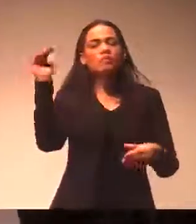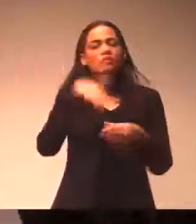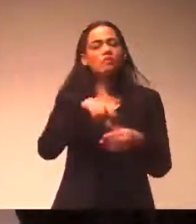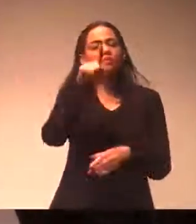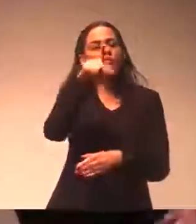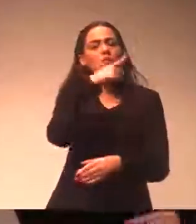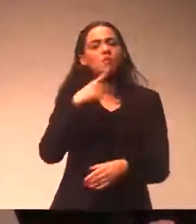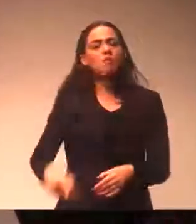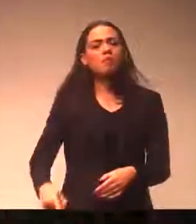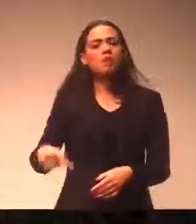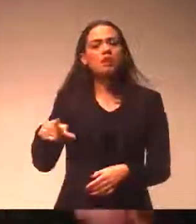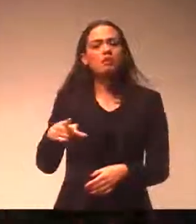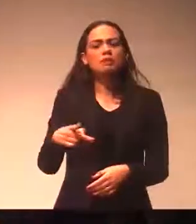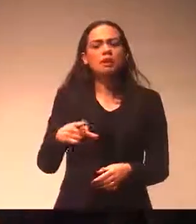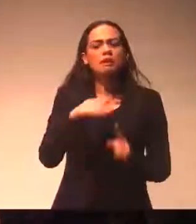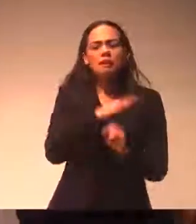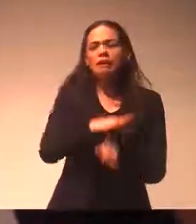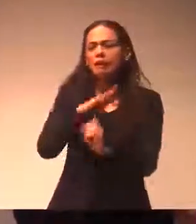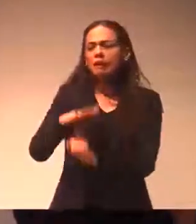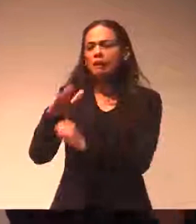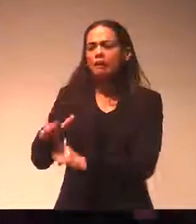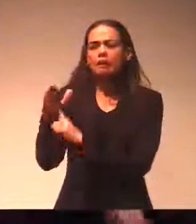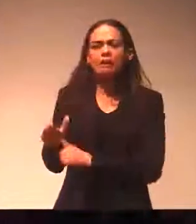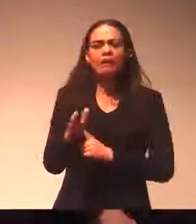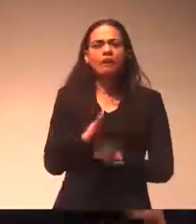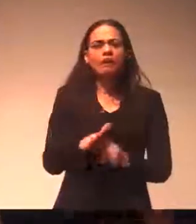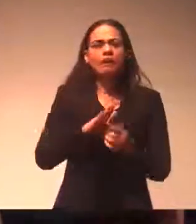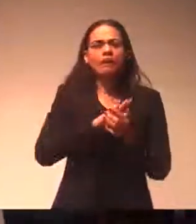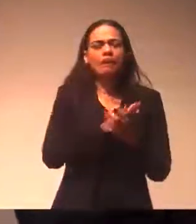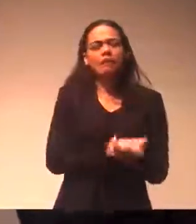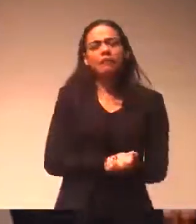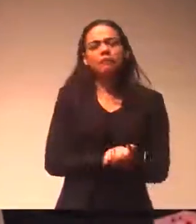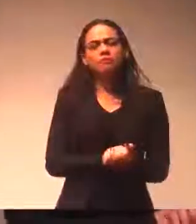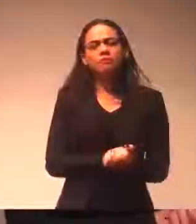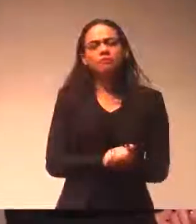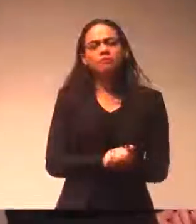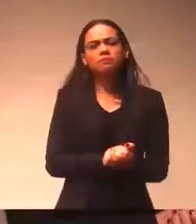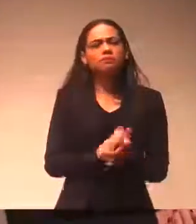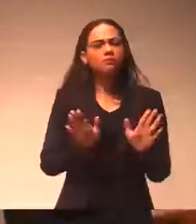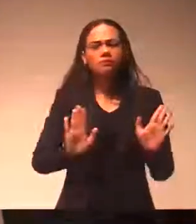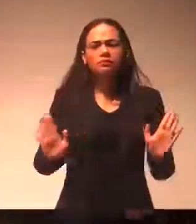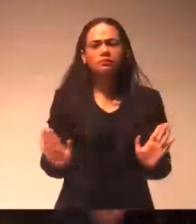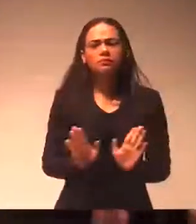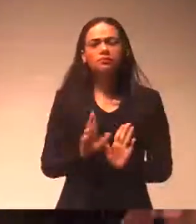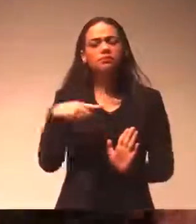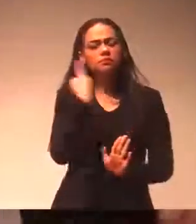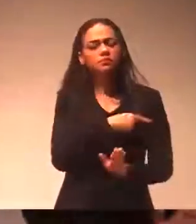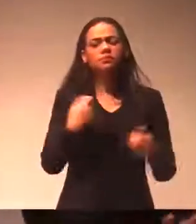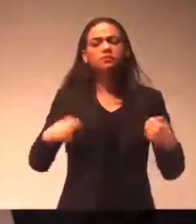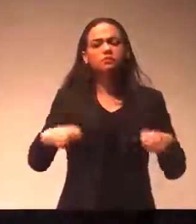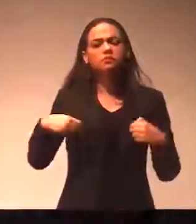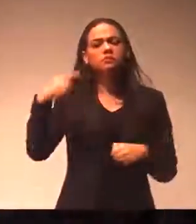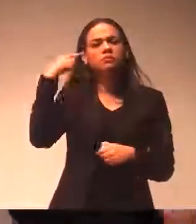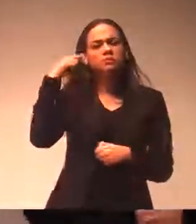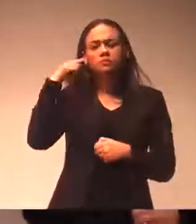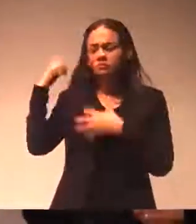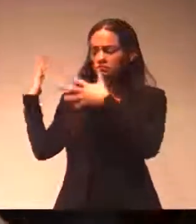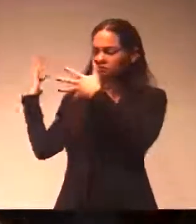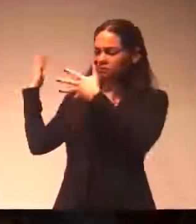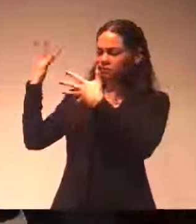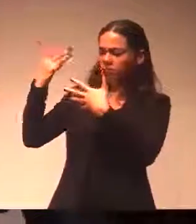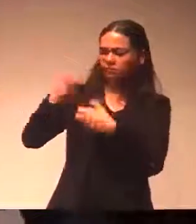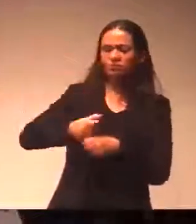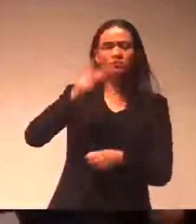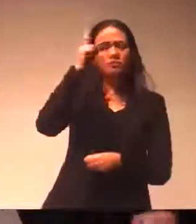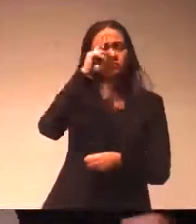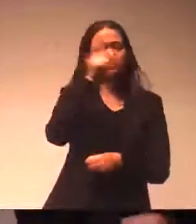assim, colocar lá para quebrar tudo? Isso é a saída da democracia. Vamos ler, gente, o que foi o fascismo da história da humanidade.